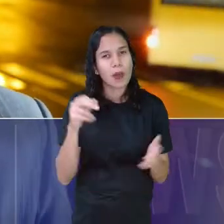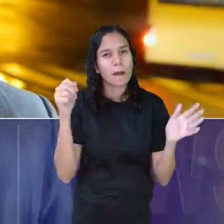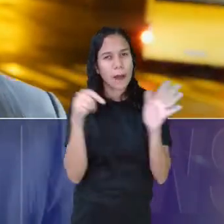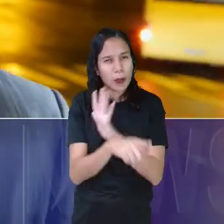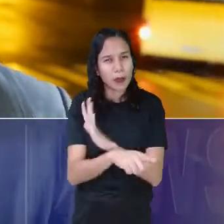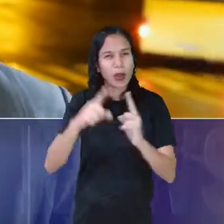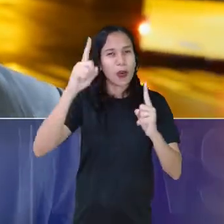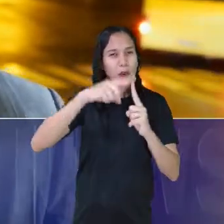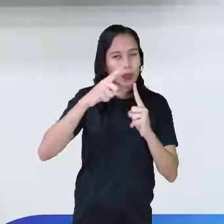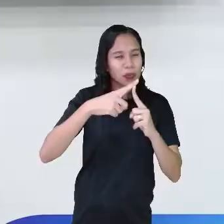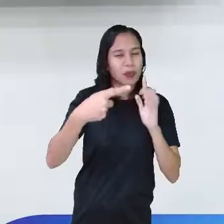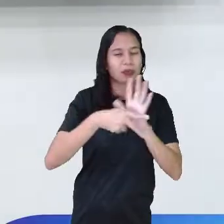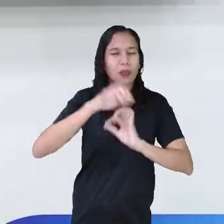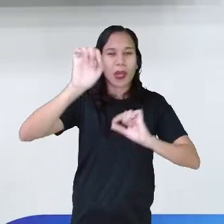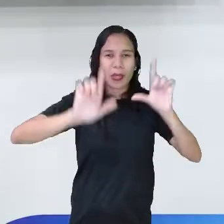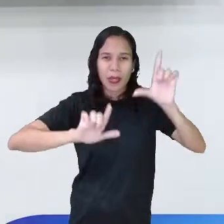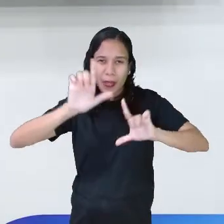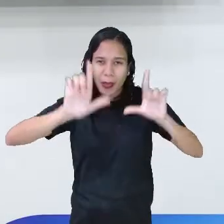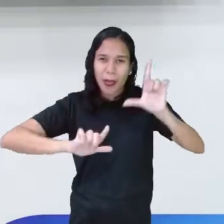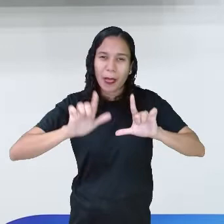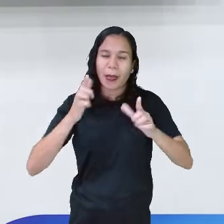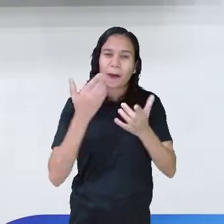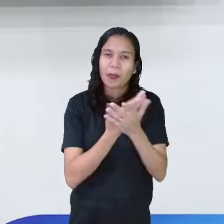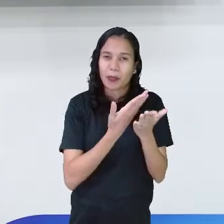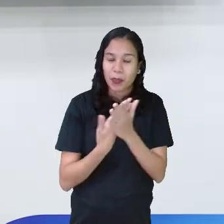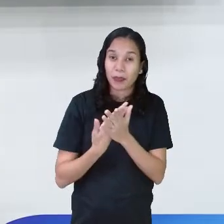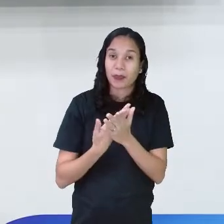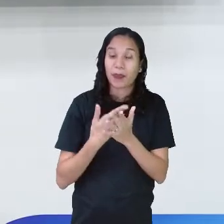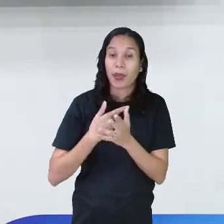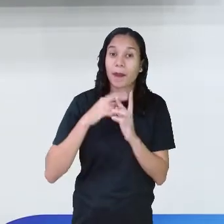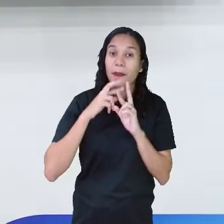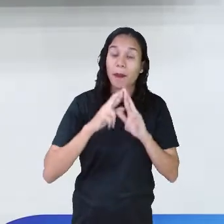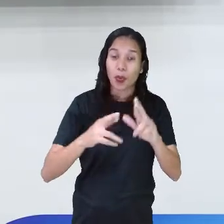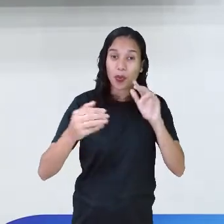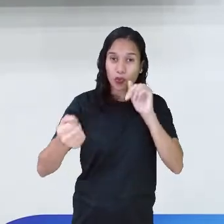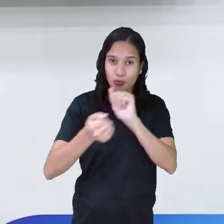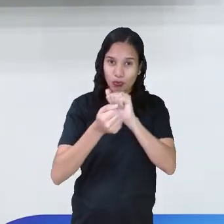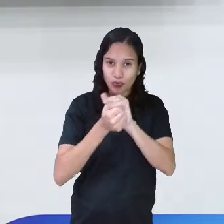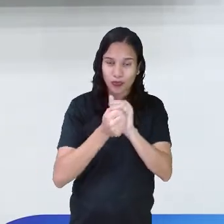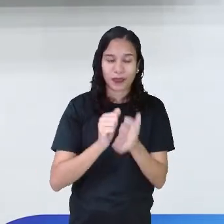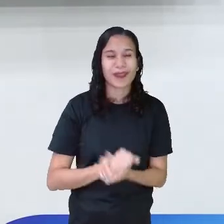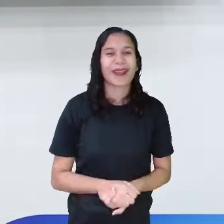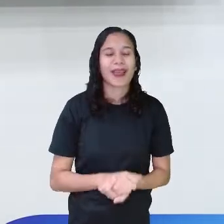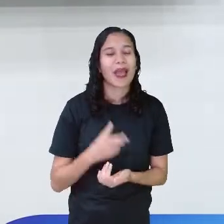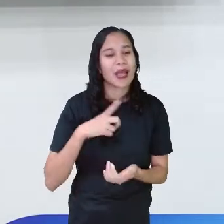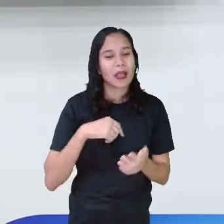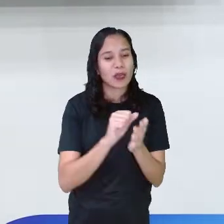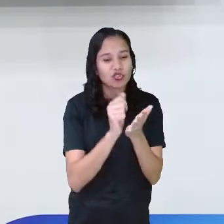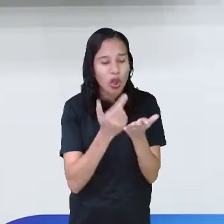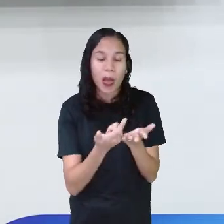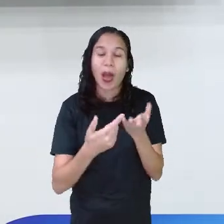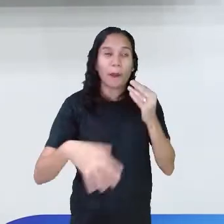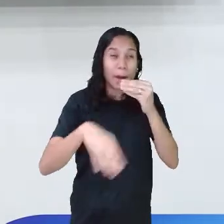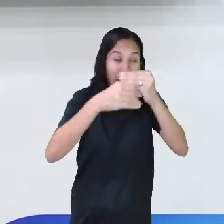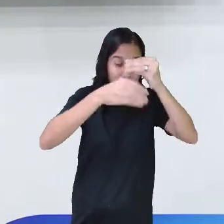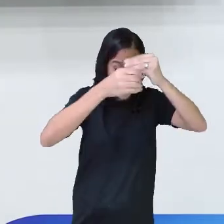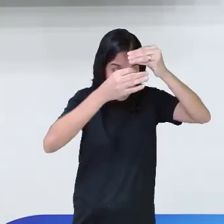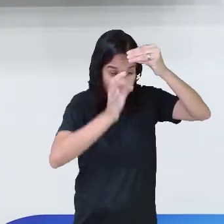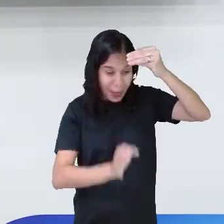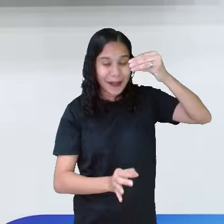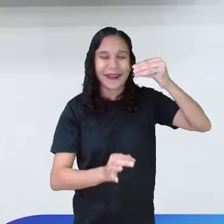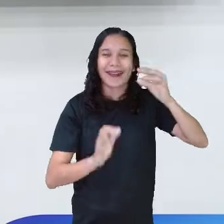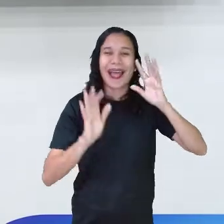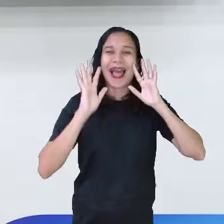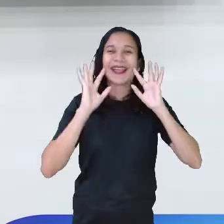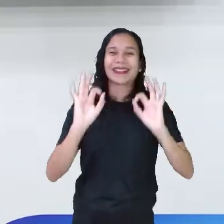tipo de programa é esse? Aí eles responderam, né? É porque responderam juntos. Pedro respondeu jornal, aí Cleidson já respondeu notícias, pronto, aí Yasmin... um